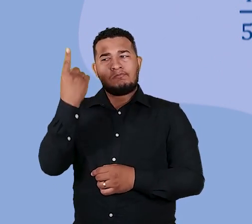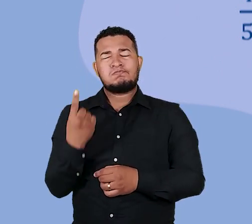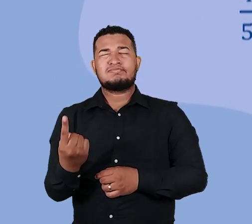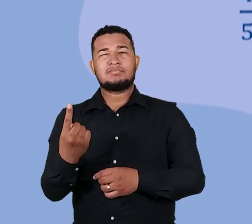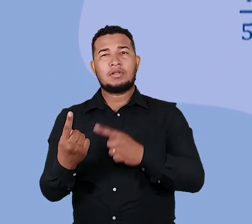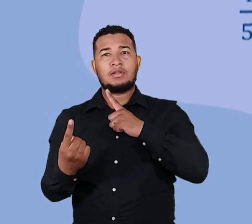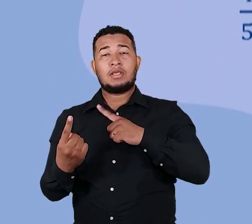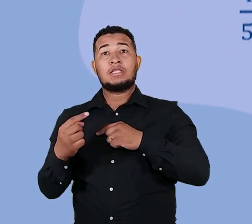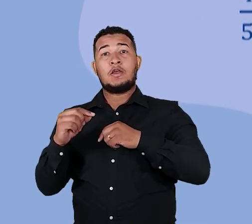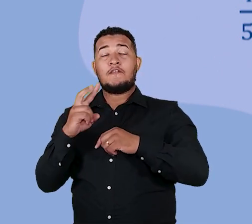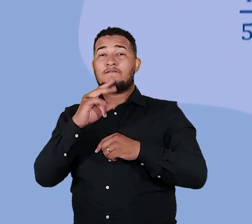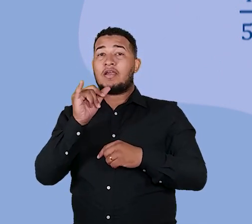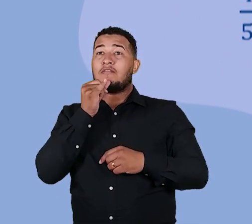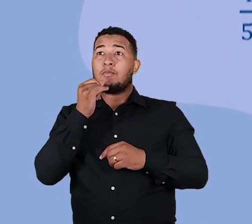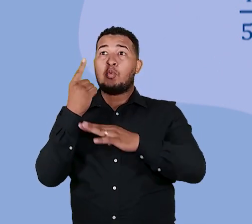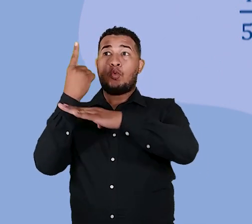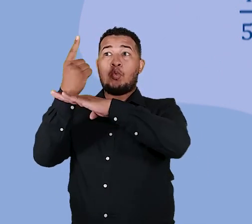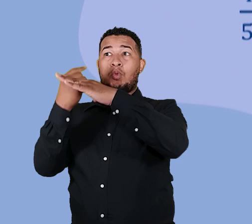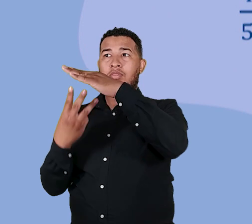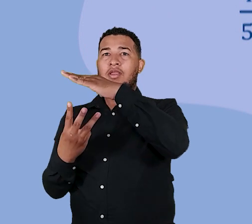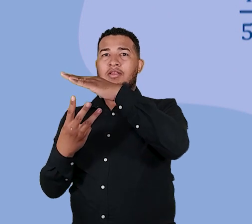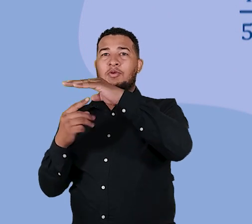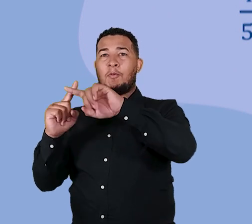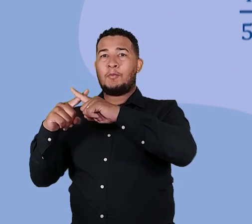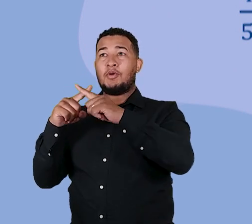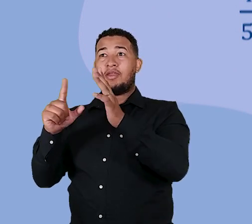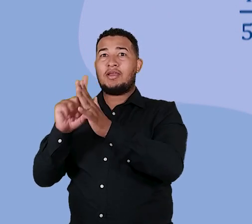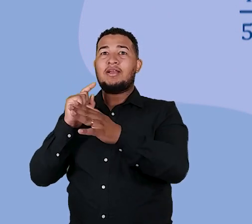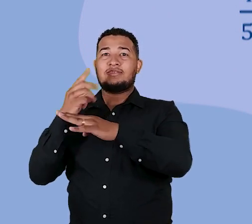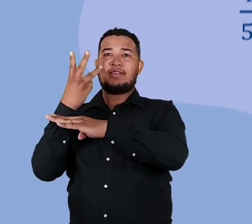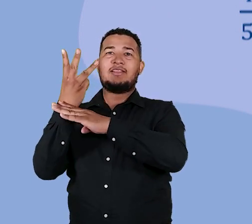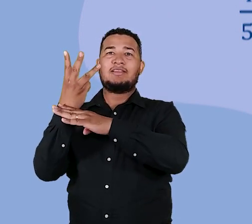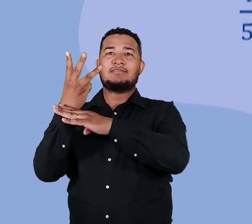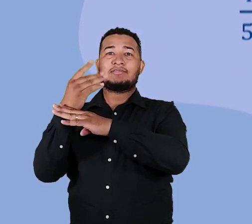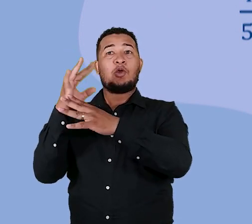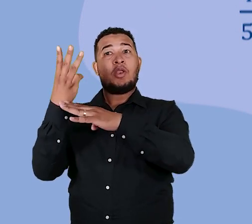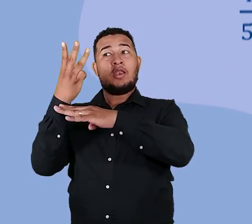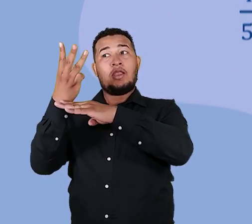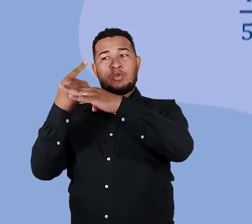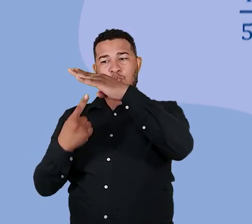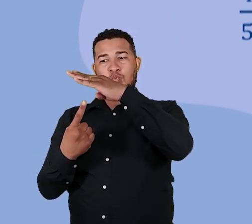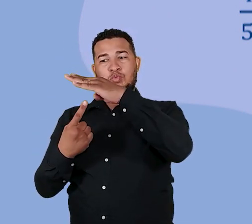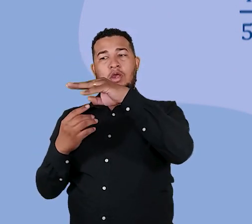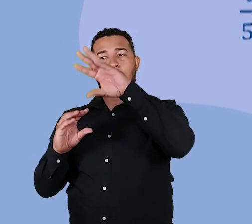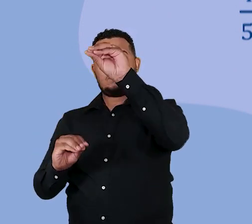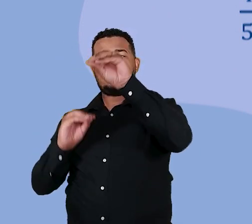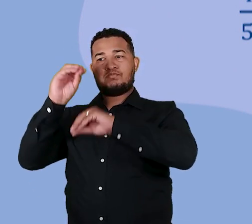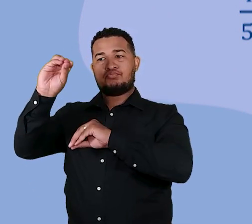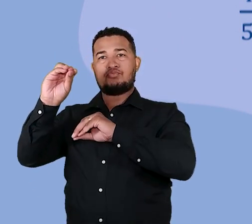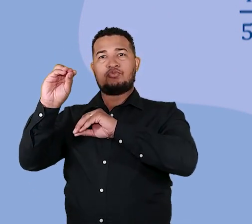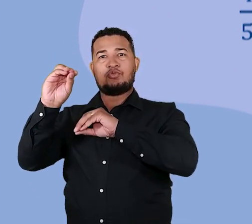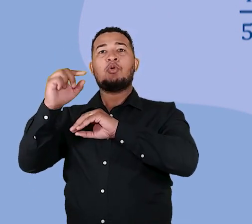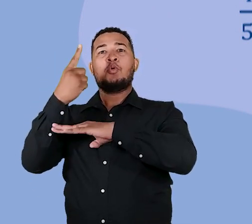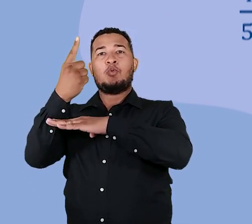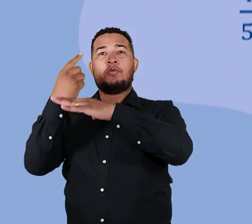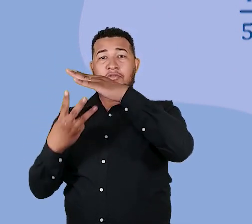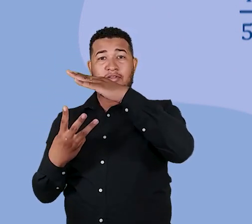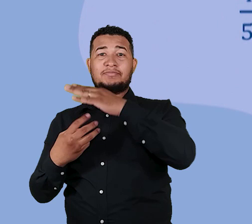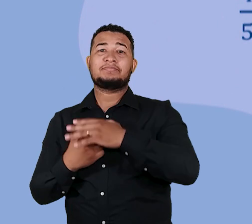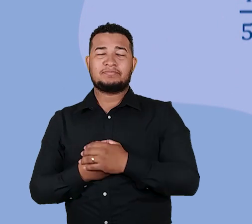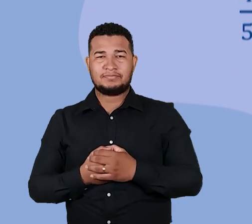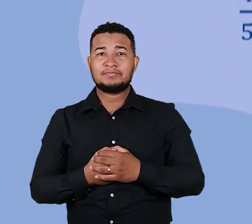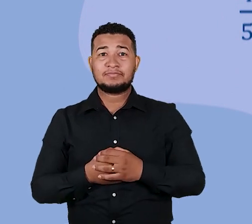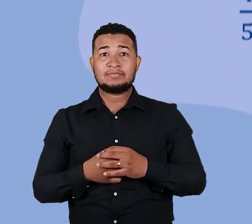está vendo. Então, esse 1 que está embaixo, inclusive oculto, vai para cima, e o 3 que está em cima vem para baixo. Olha que